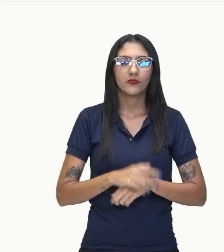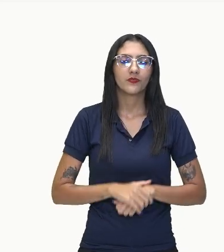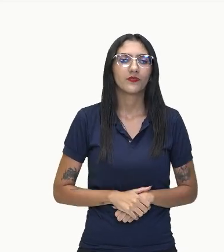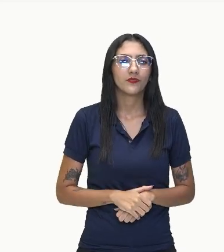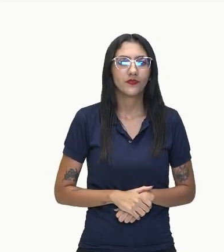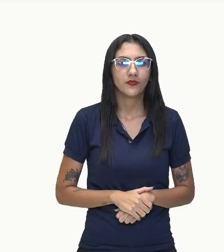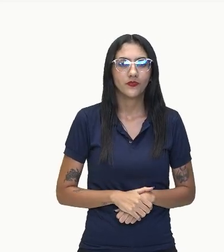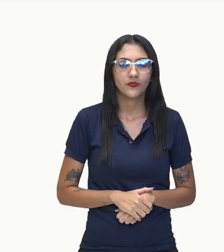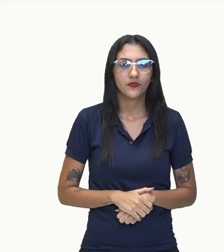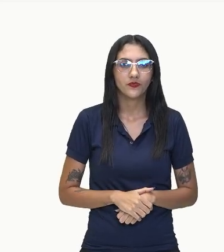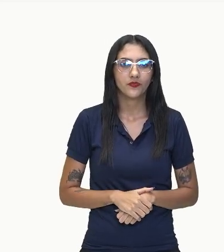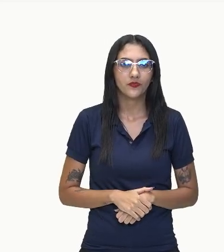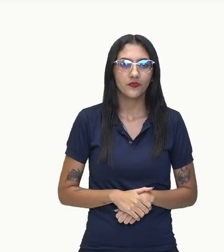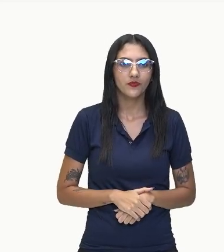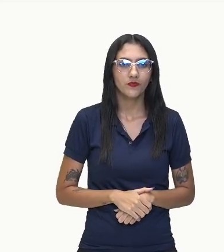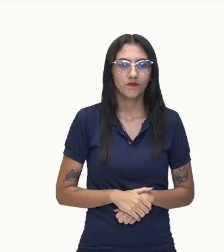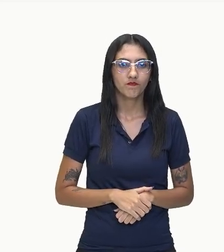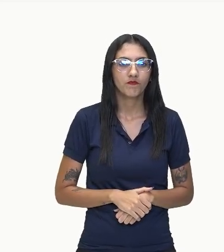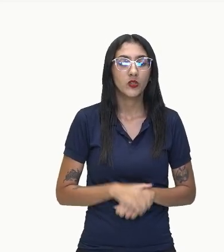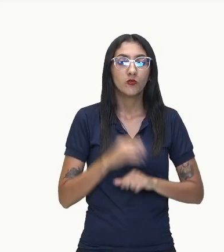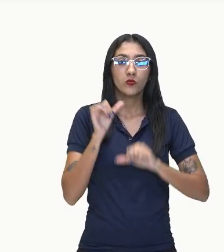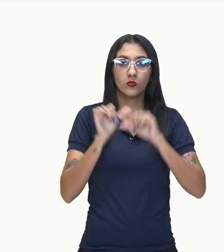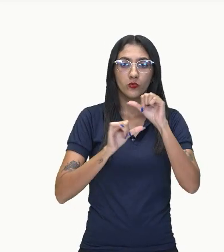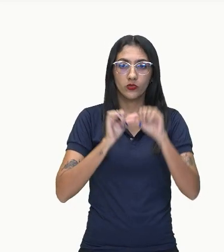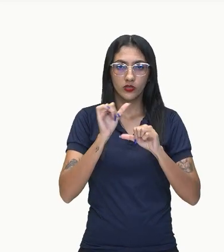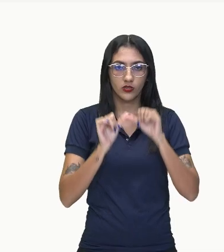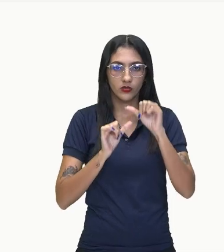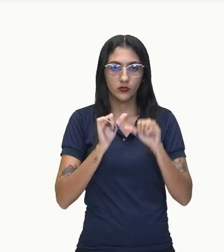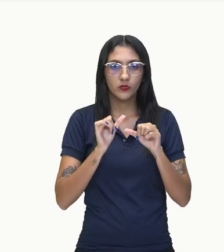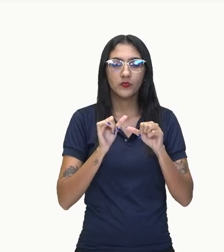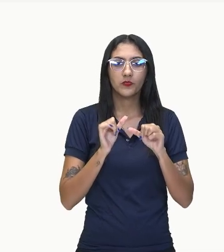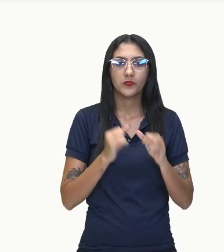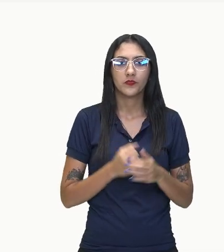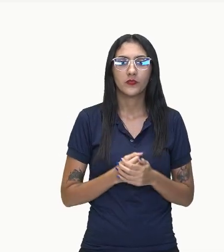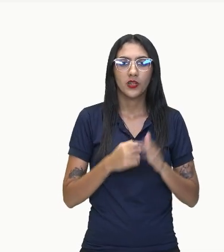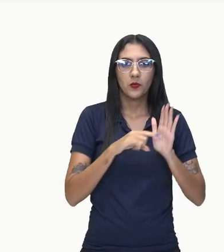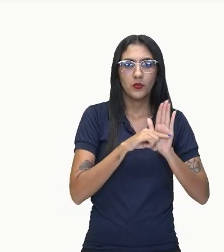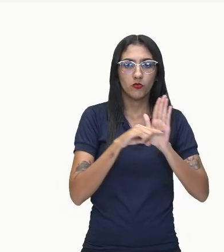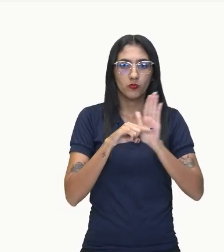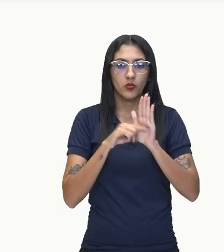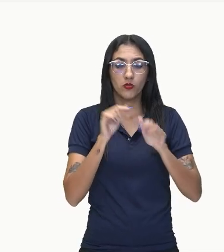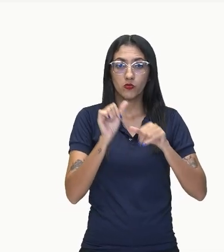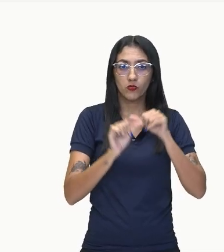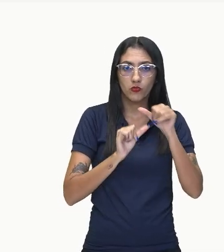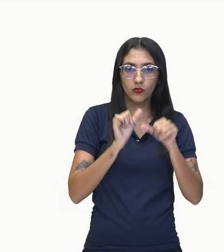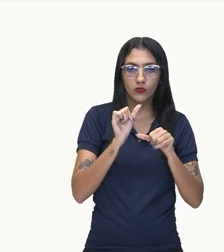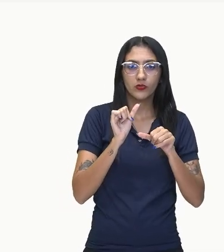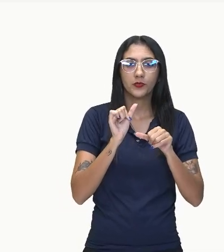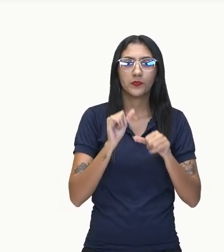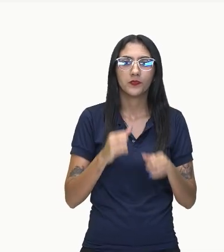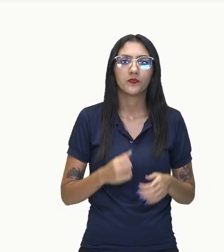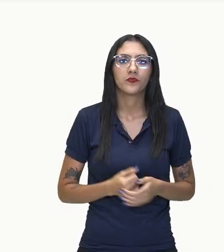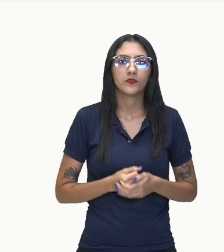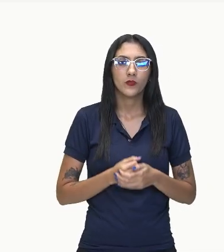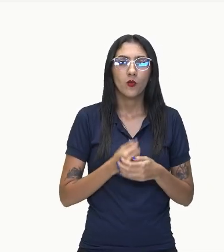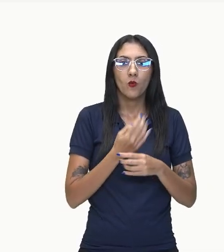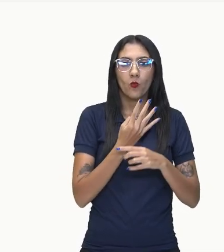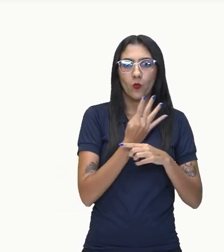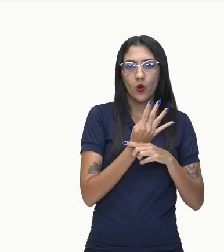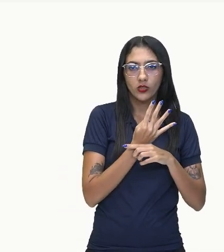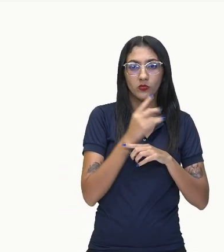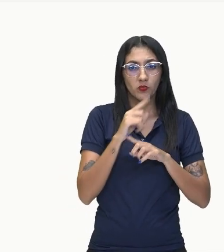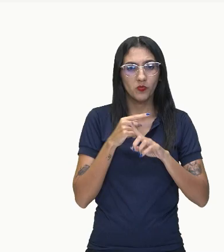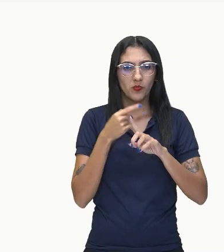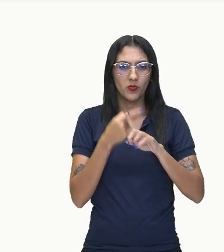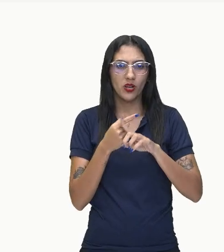é 2. Fazendo o jogo de sinal, menos com menos vai dar mais, então vai ser 4, mais